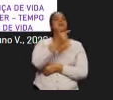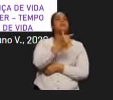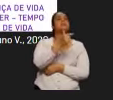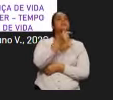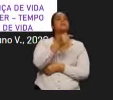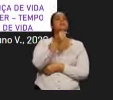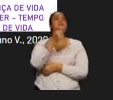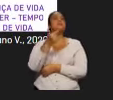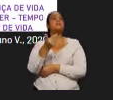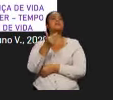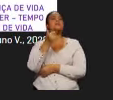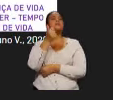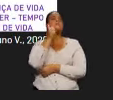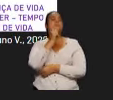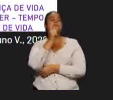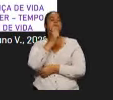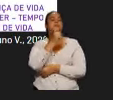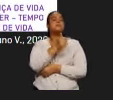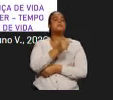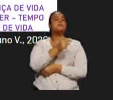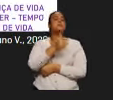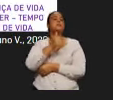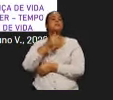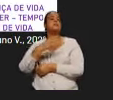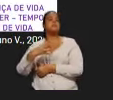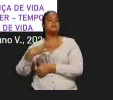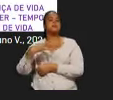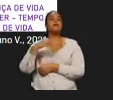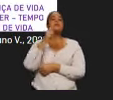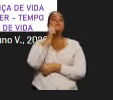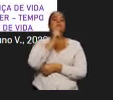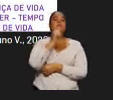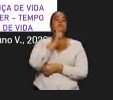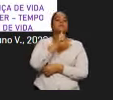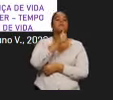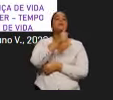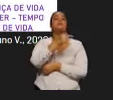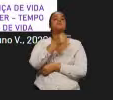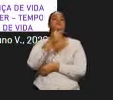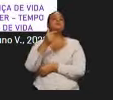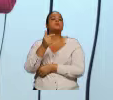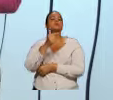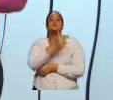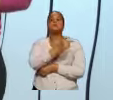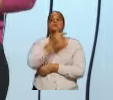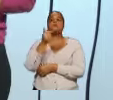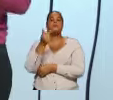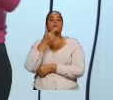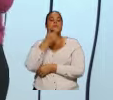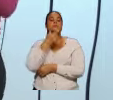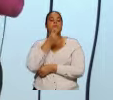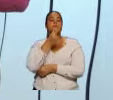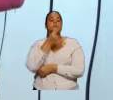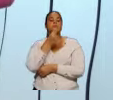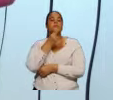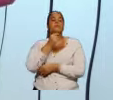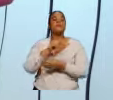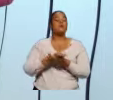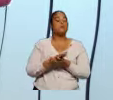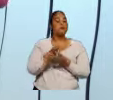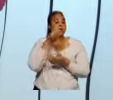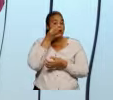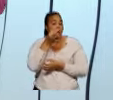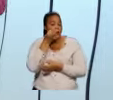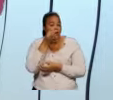para os homens e 79 para as mulheres porque nós mulheres vivemos mais porque cuidamos melhor da saúde vai uma